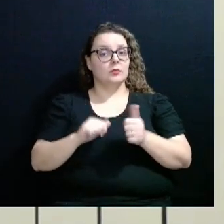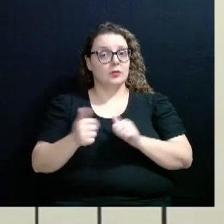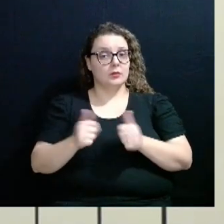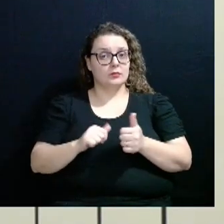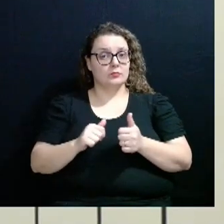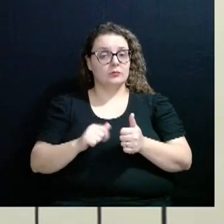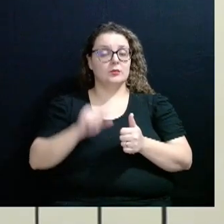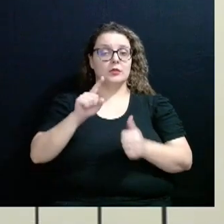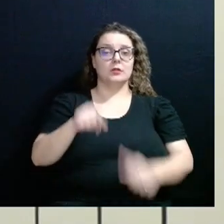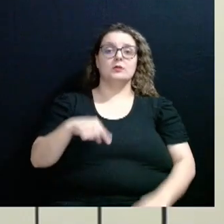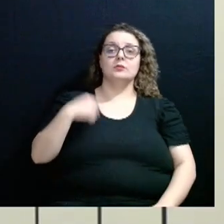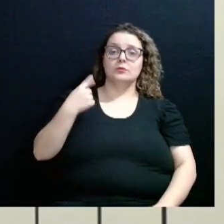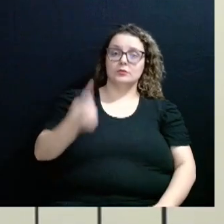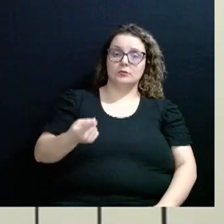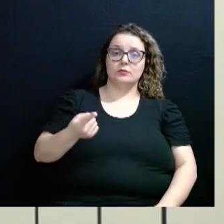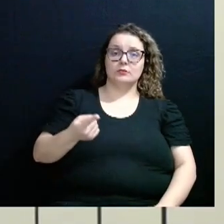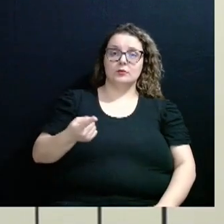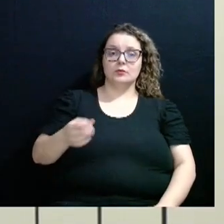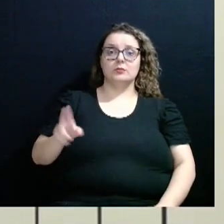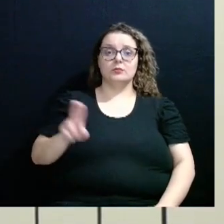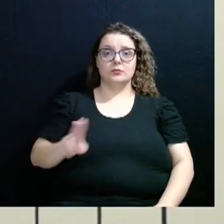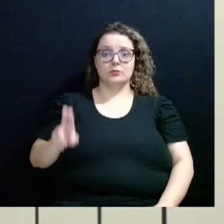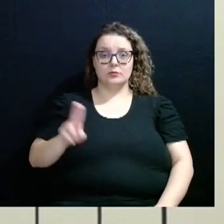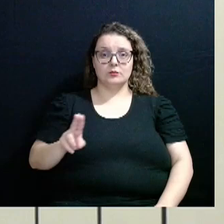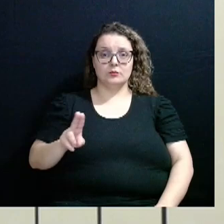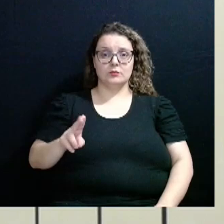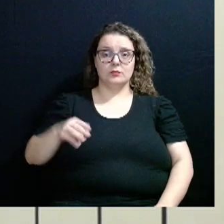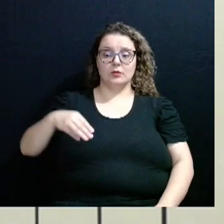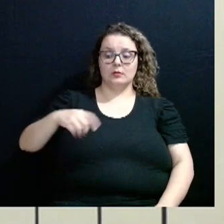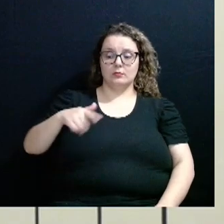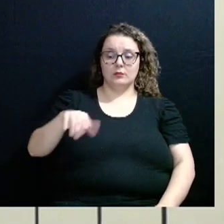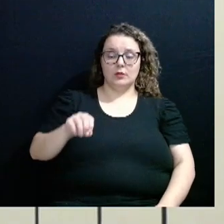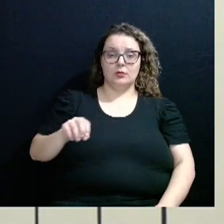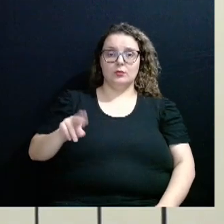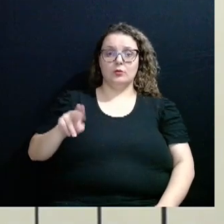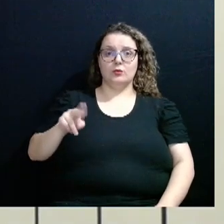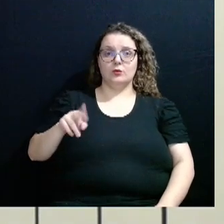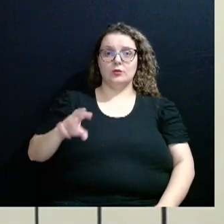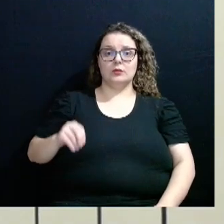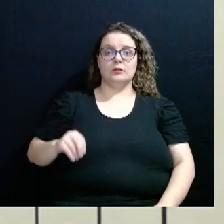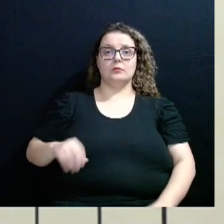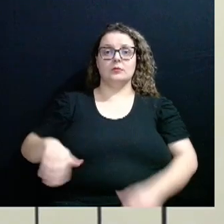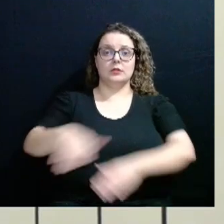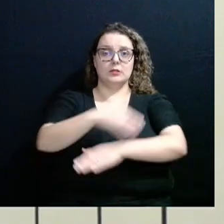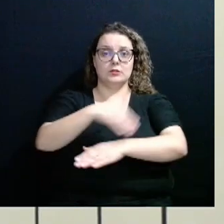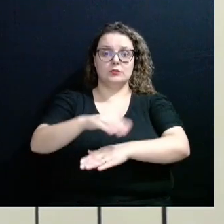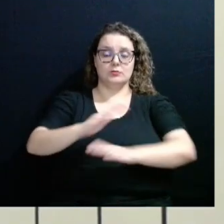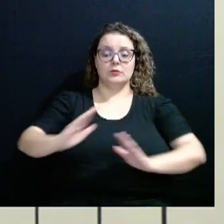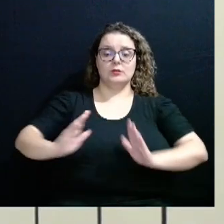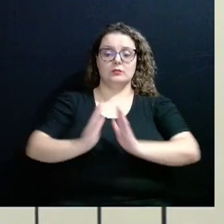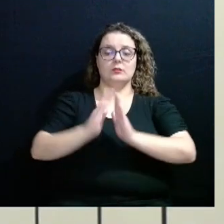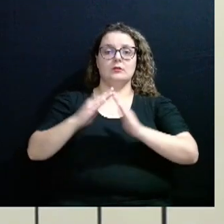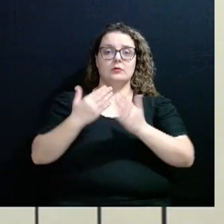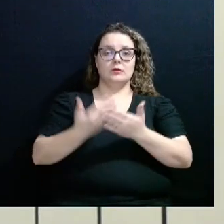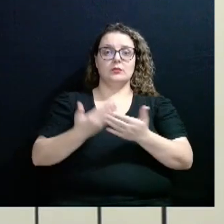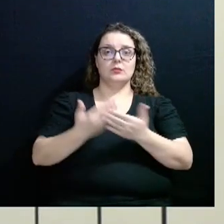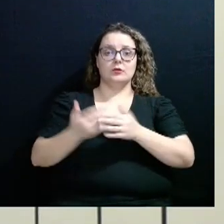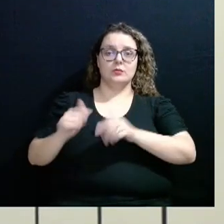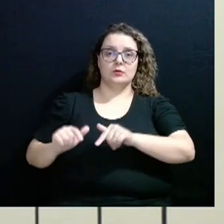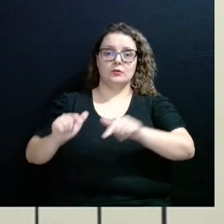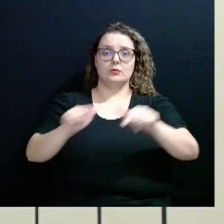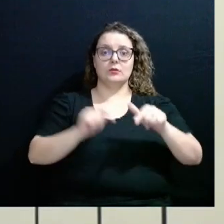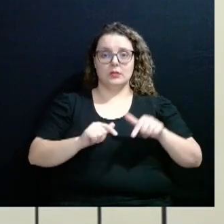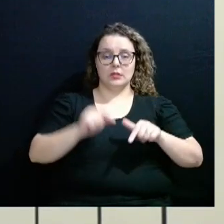posteriormente, a implantação de mão única nas vias localizadas em frente a estabelecimentos de ensino aqui